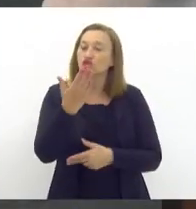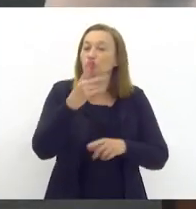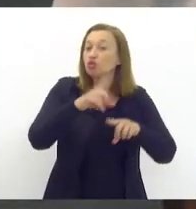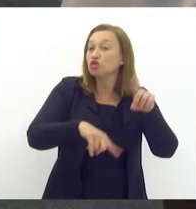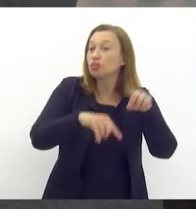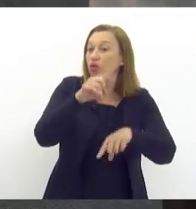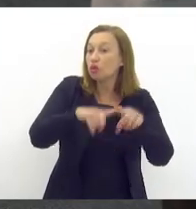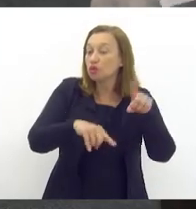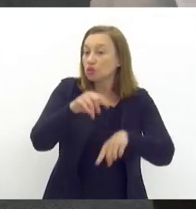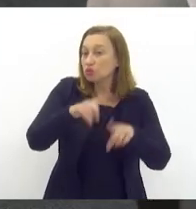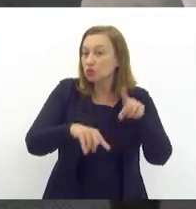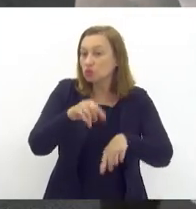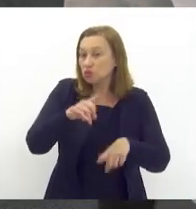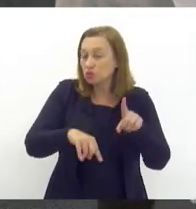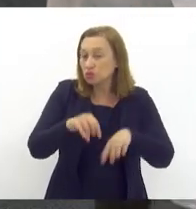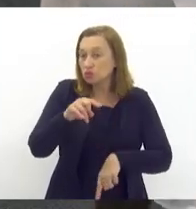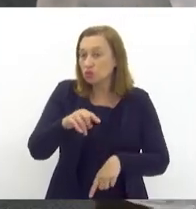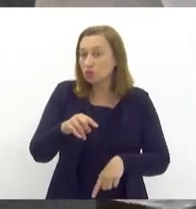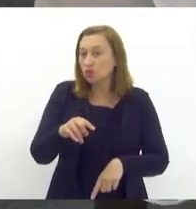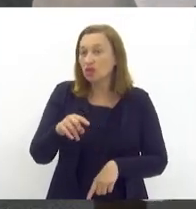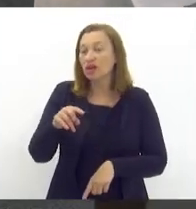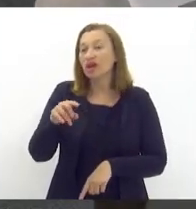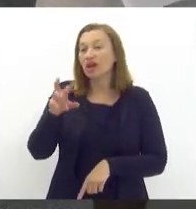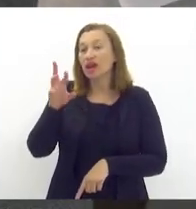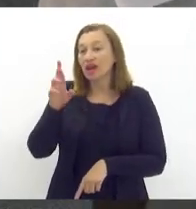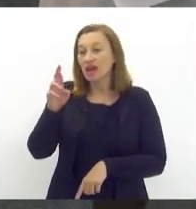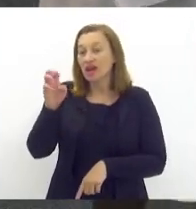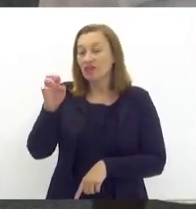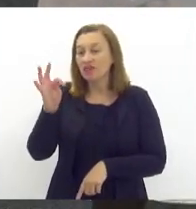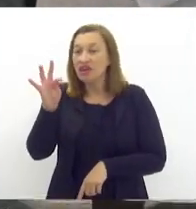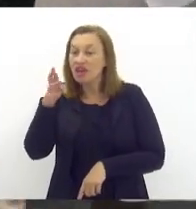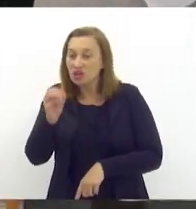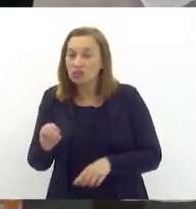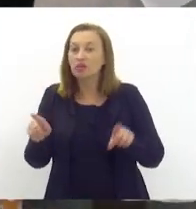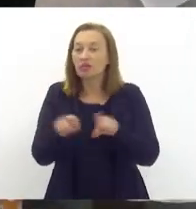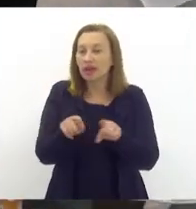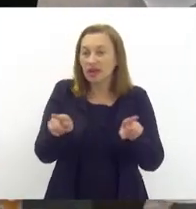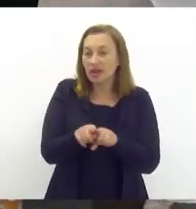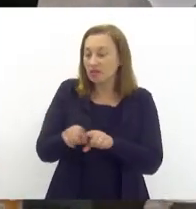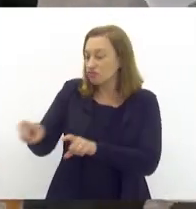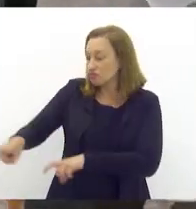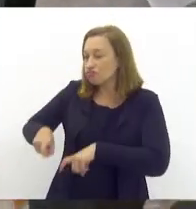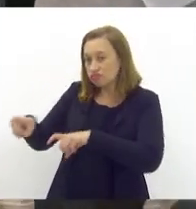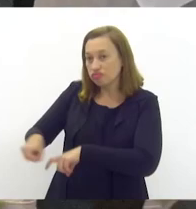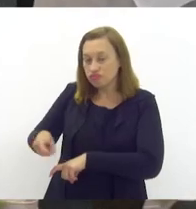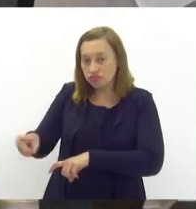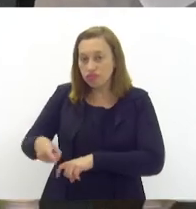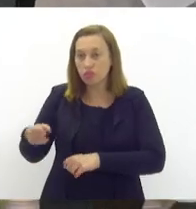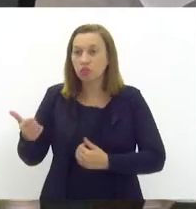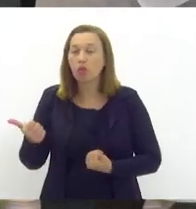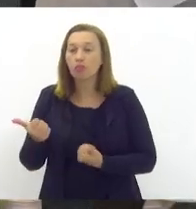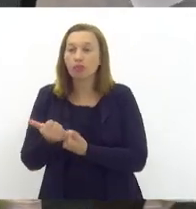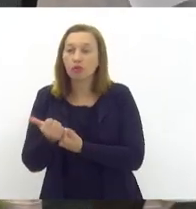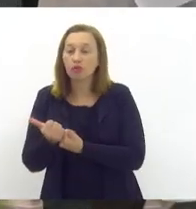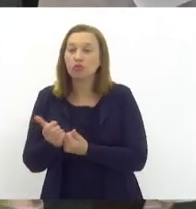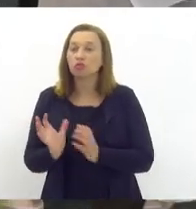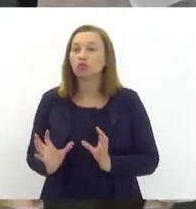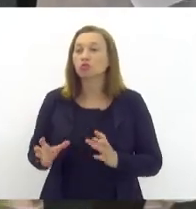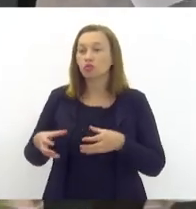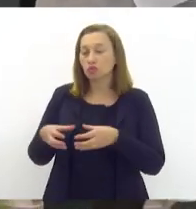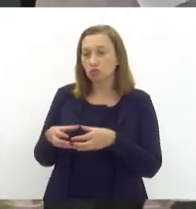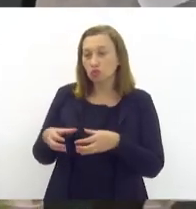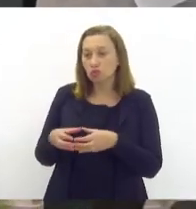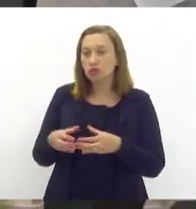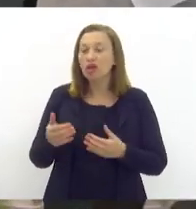produtos, tanto de frescos como os de agroindustrializados também pelas nossas cooperativas. Então, reforçar aqui,